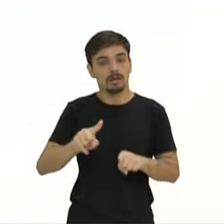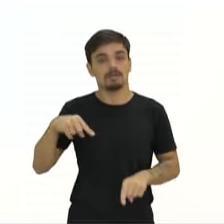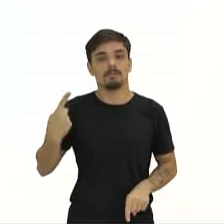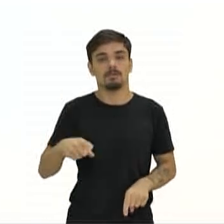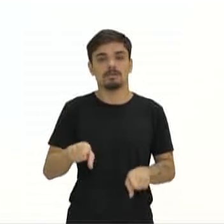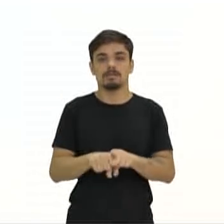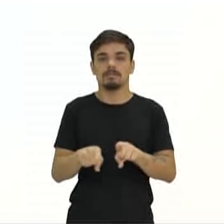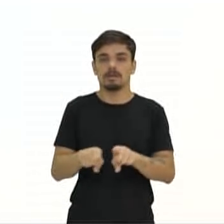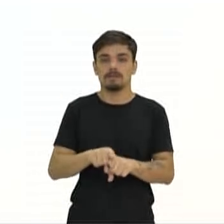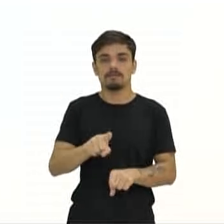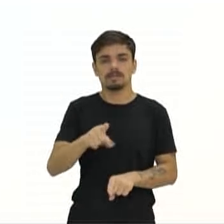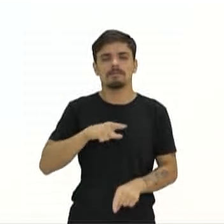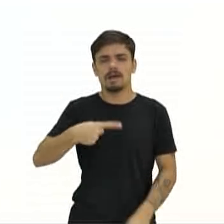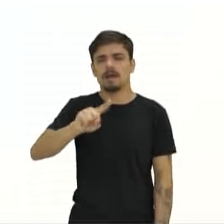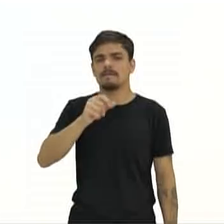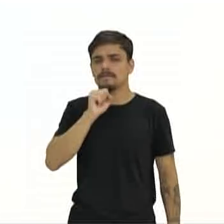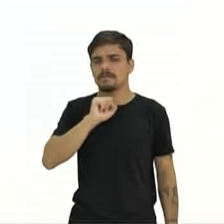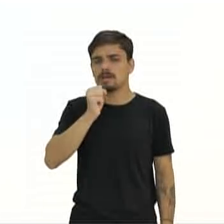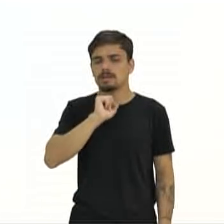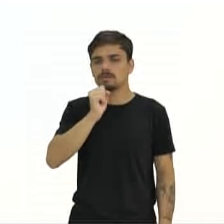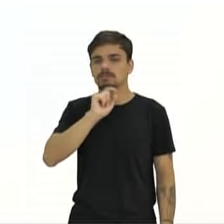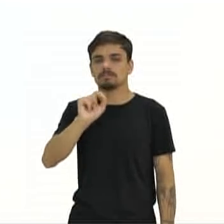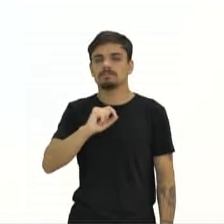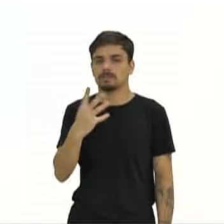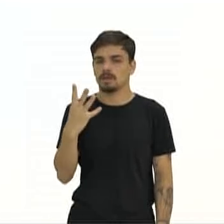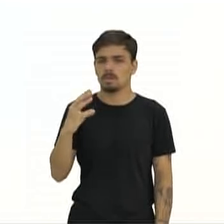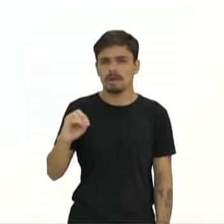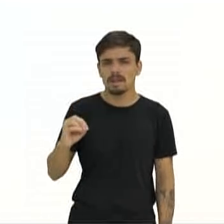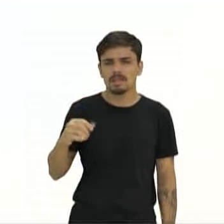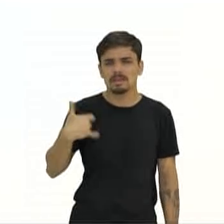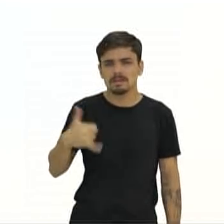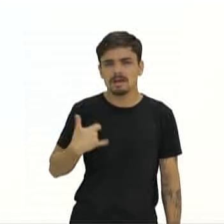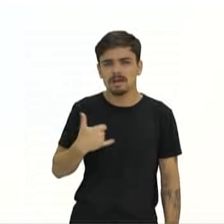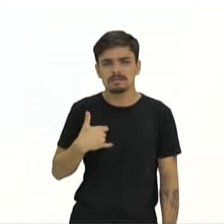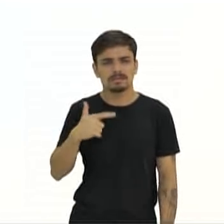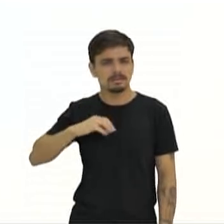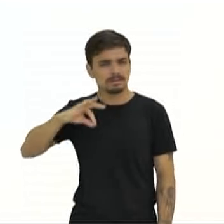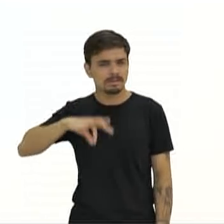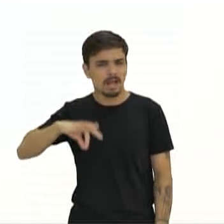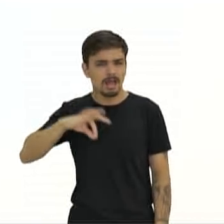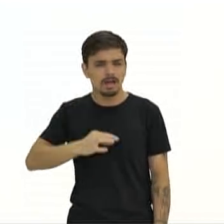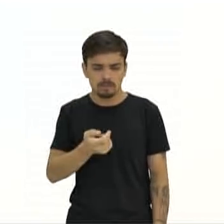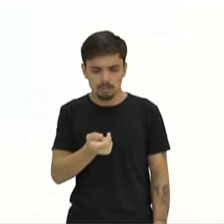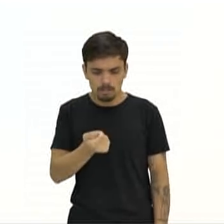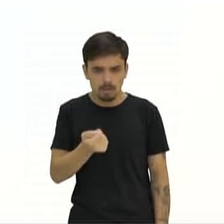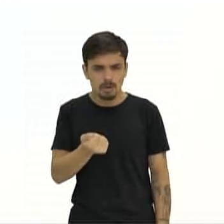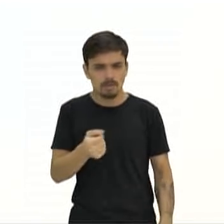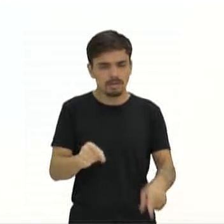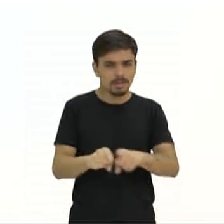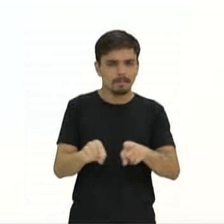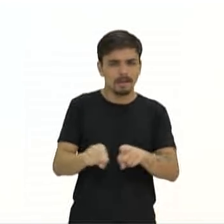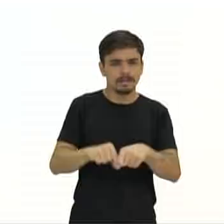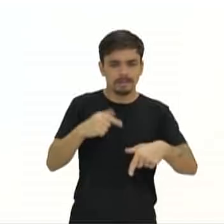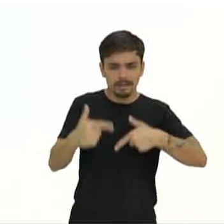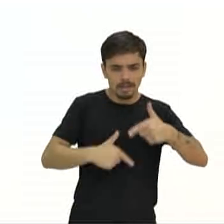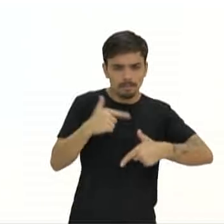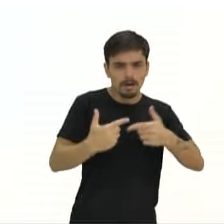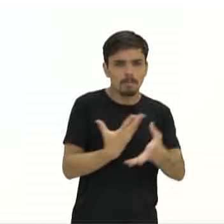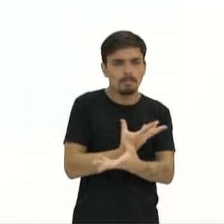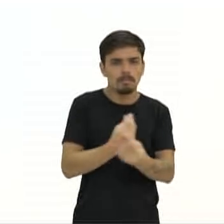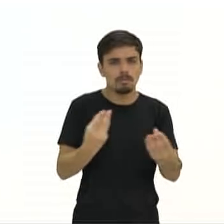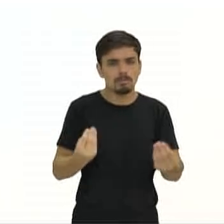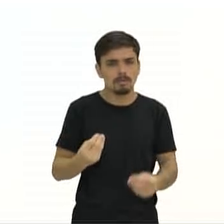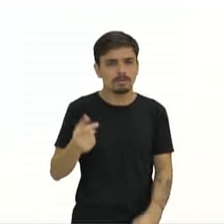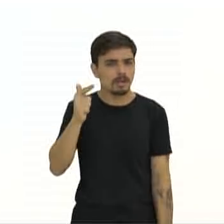né, então depois quando você fica mais velho, 40 anos ganhando tão pouco e trabalhando tanto, e não tem aquele